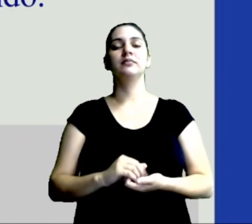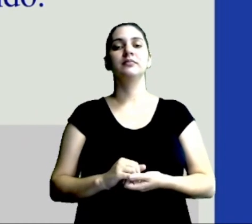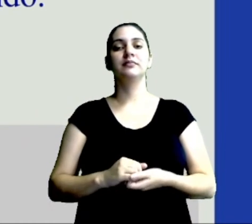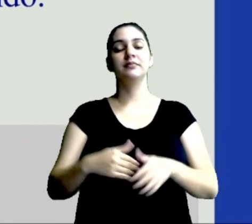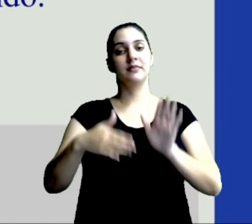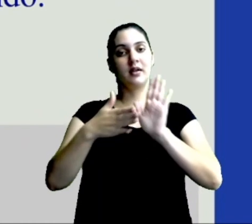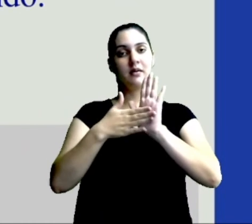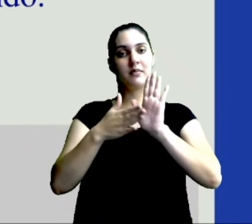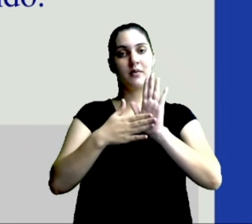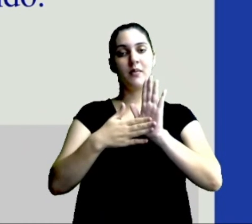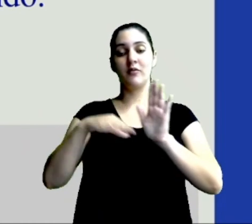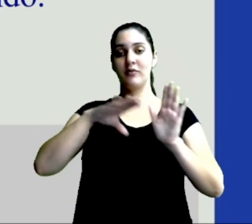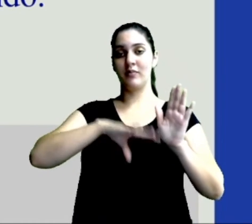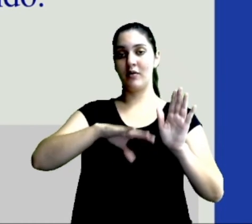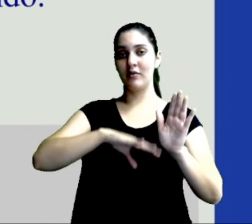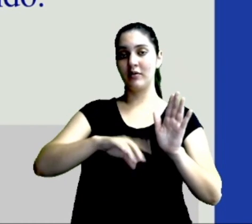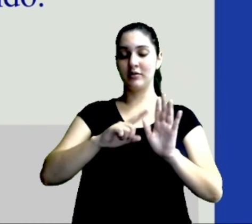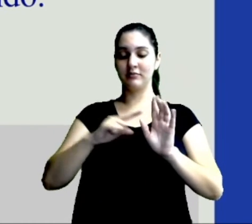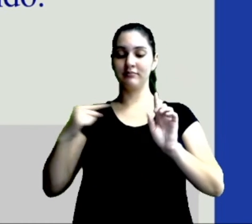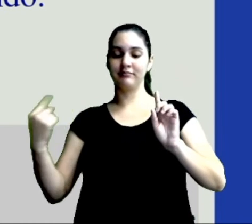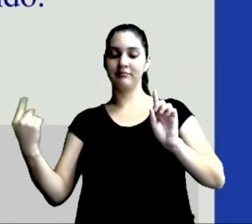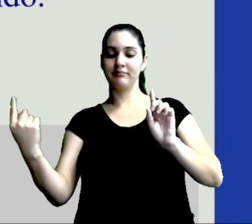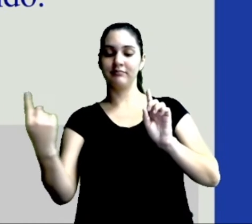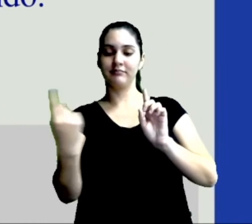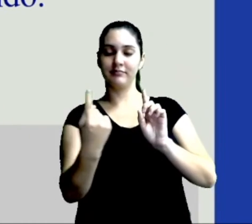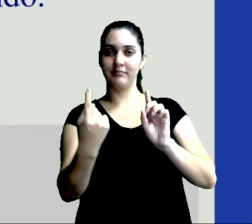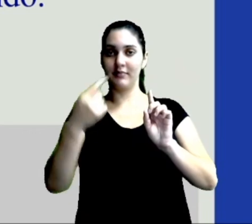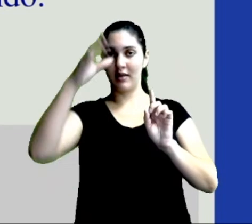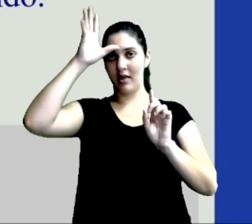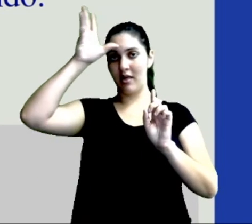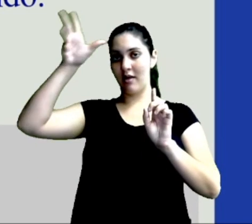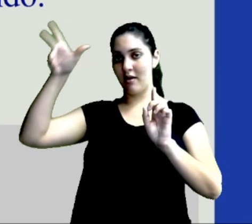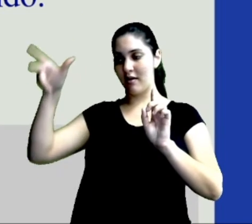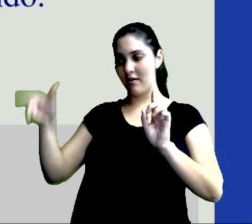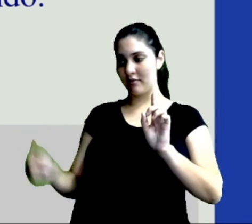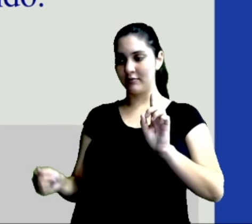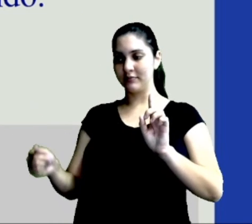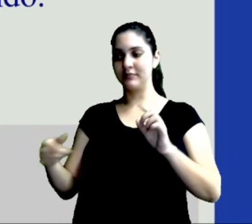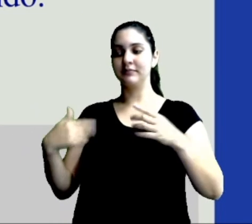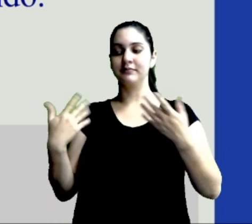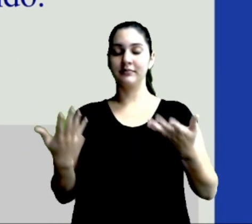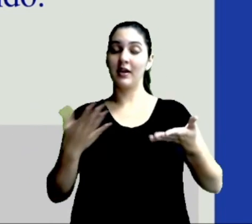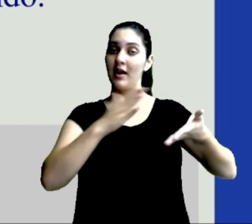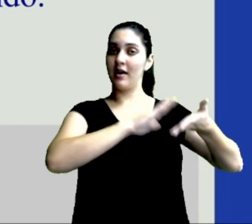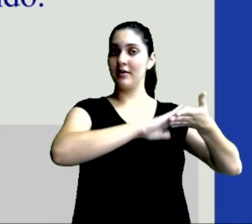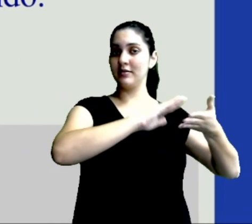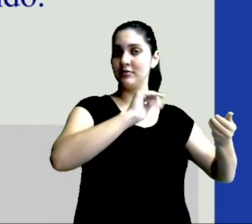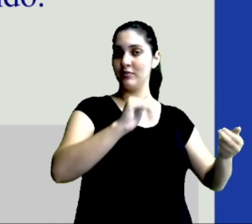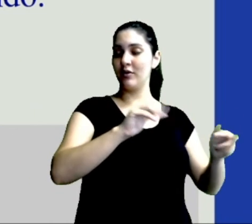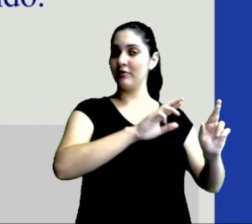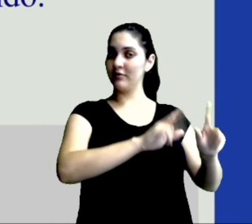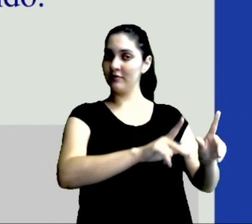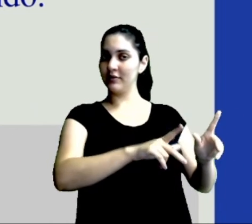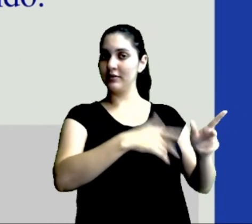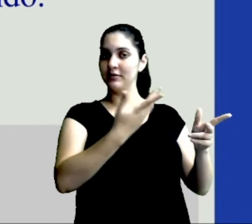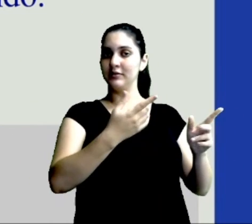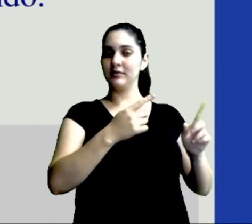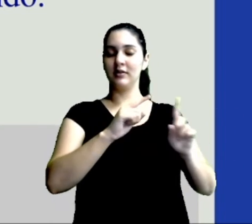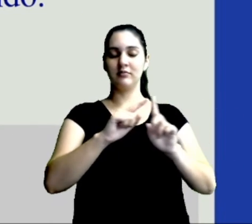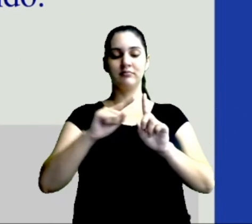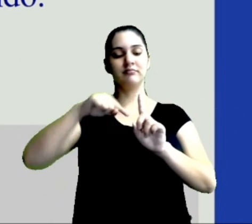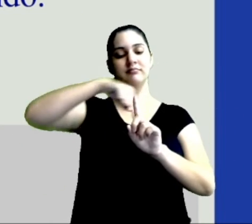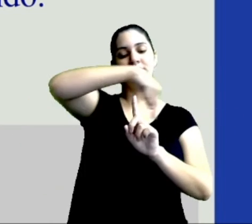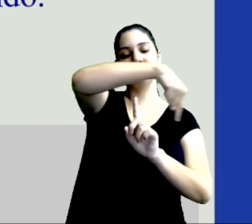A proposta portuguesa era dar a volta pela África, contornar a costa africana. A espanhola era no